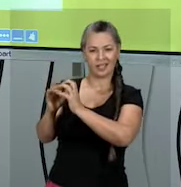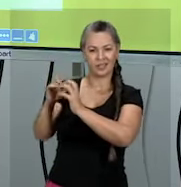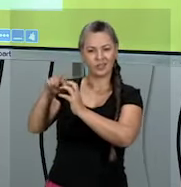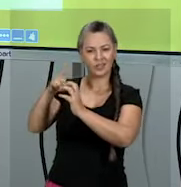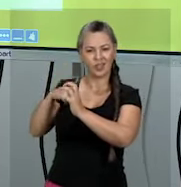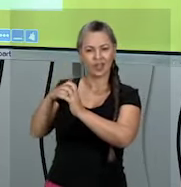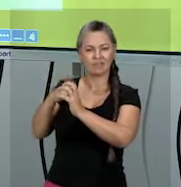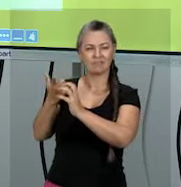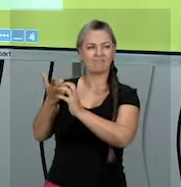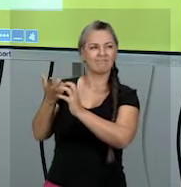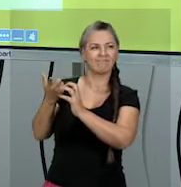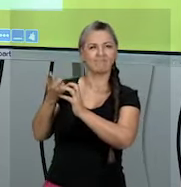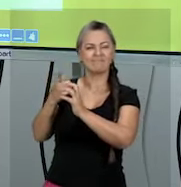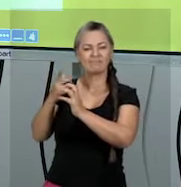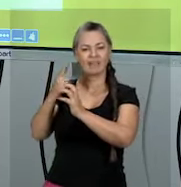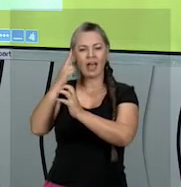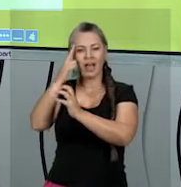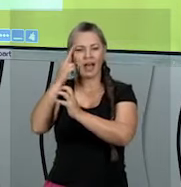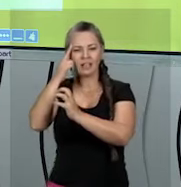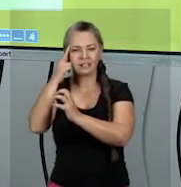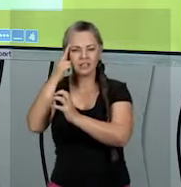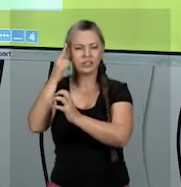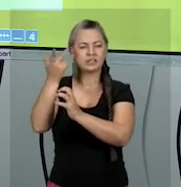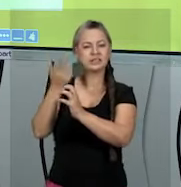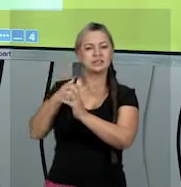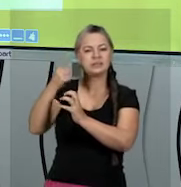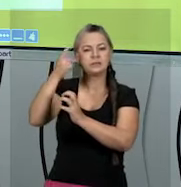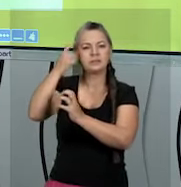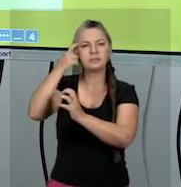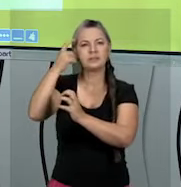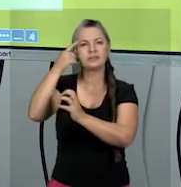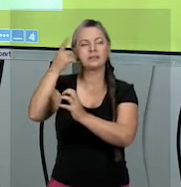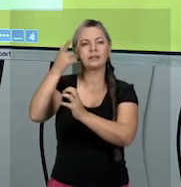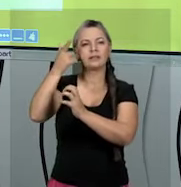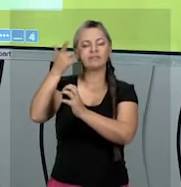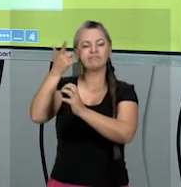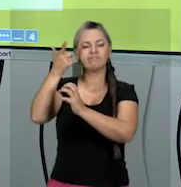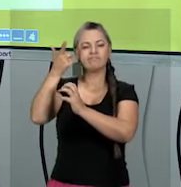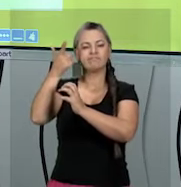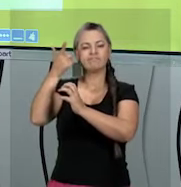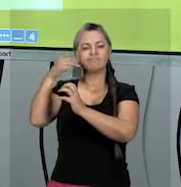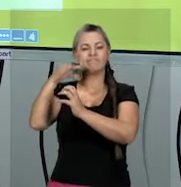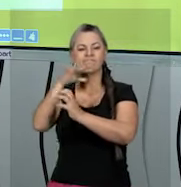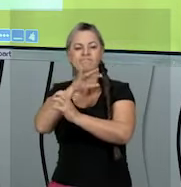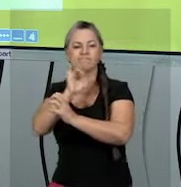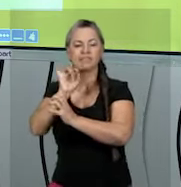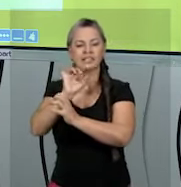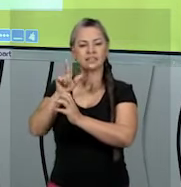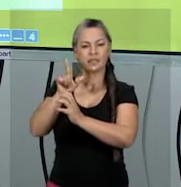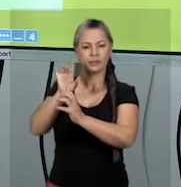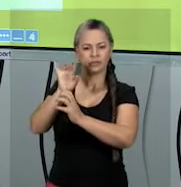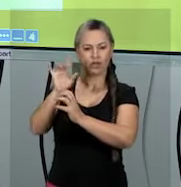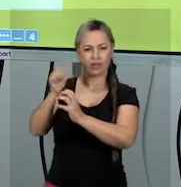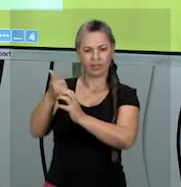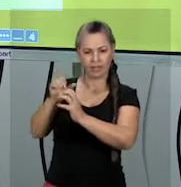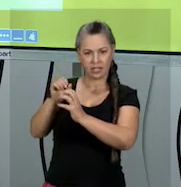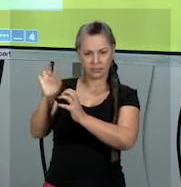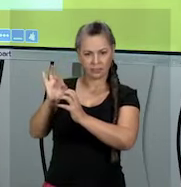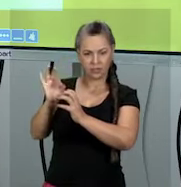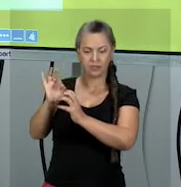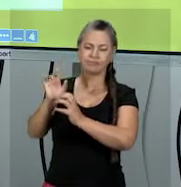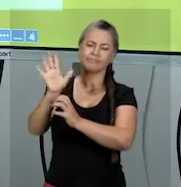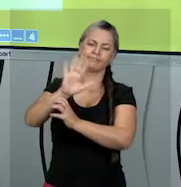medir, porcionar, né? Qual a parte do nosso cérebro que a gente está usando. Então, cuidado com os